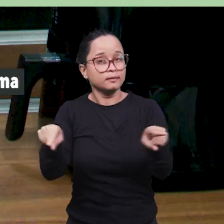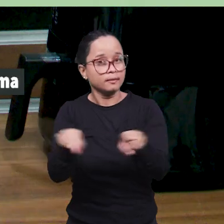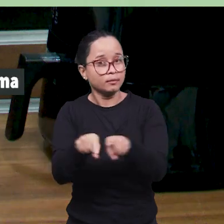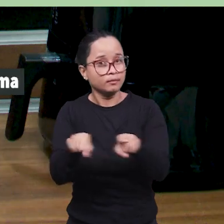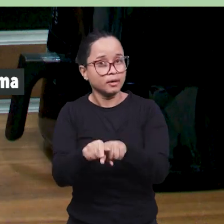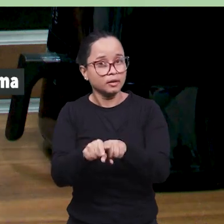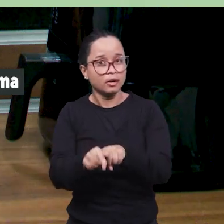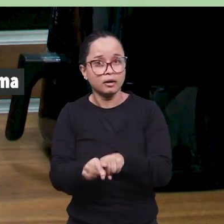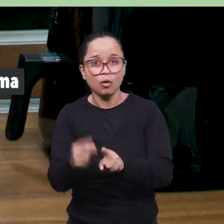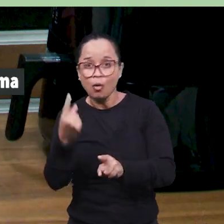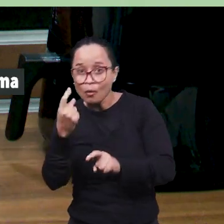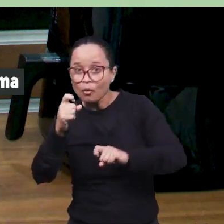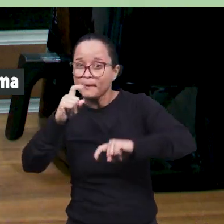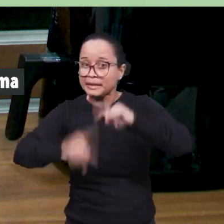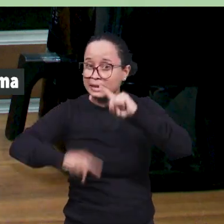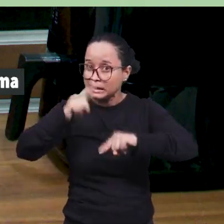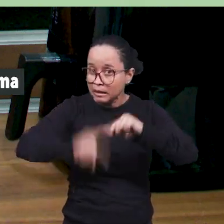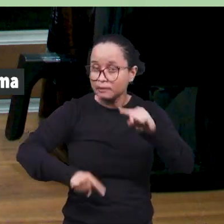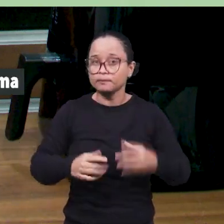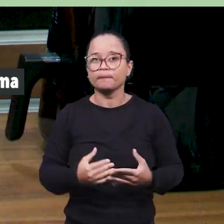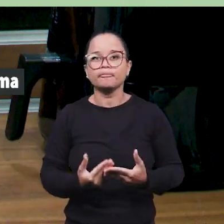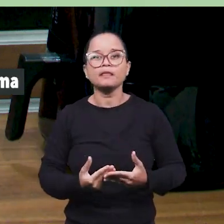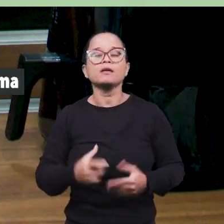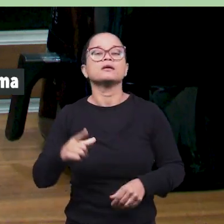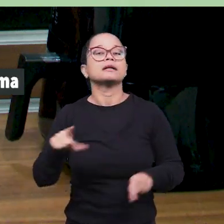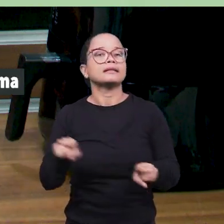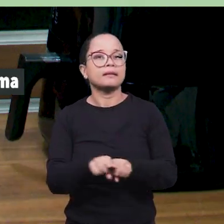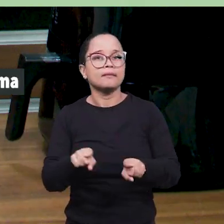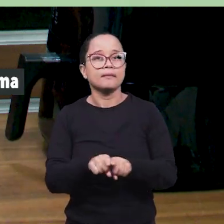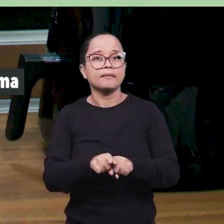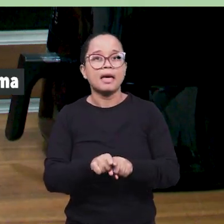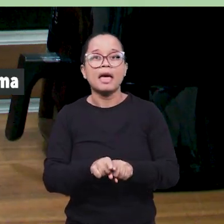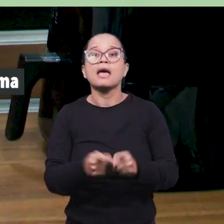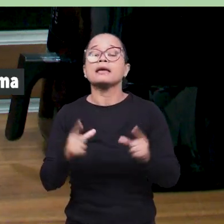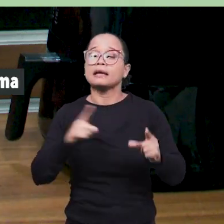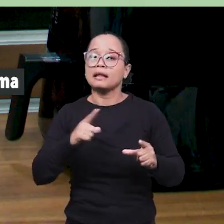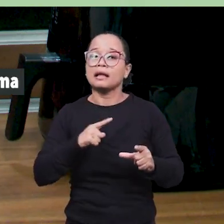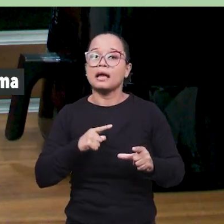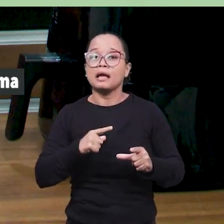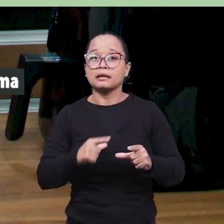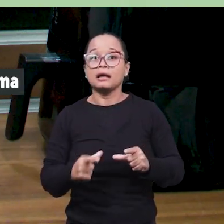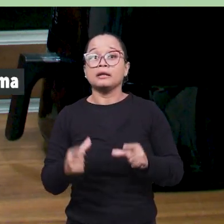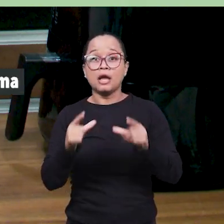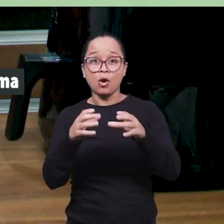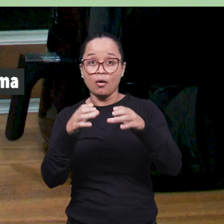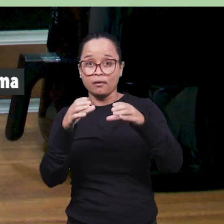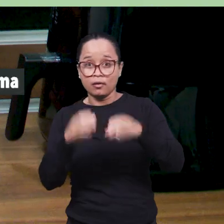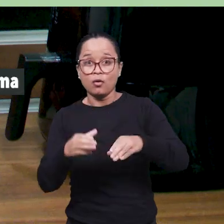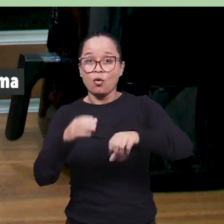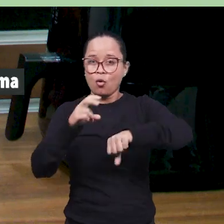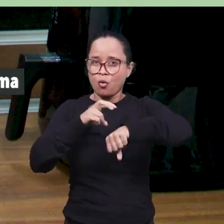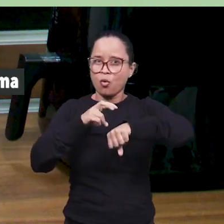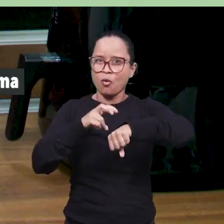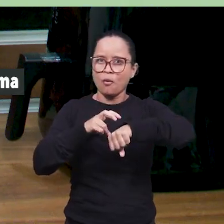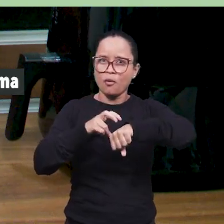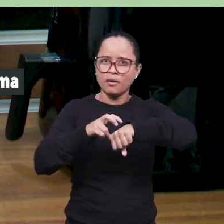único utensílio. Ó, os pimentões, eles vão sair oco, mas